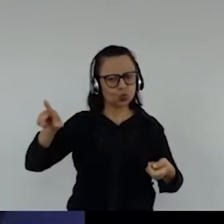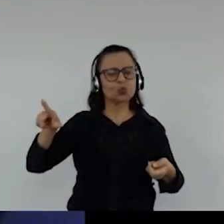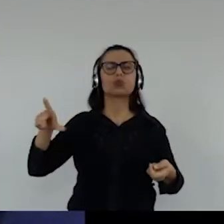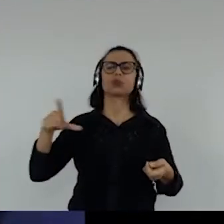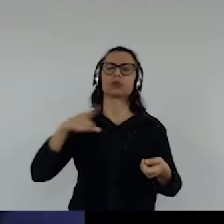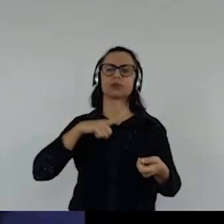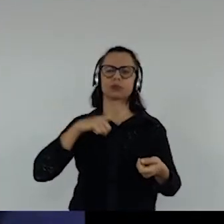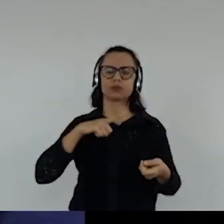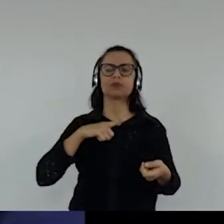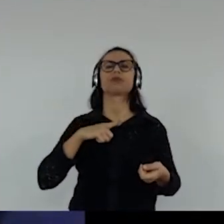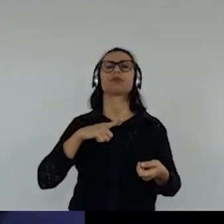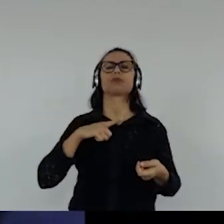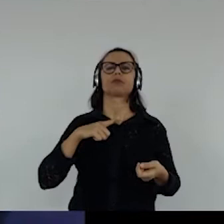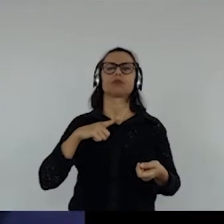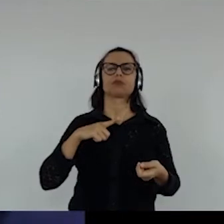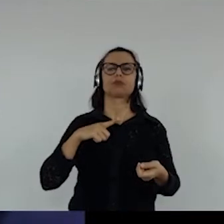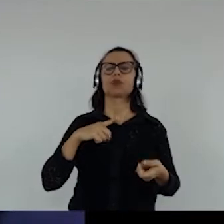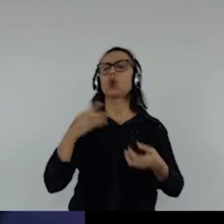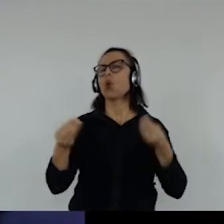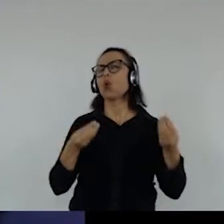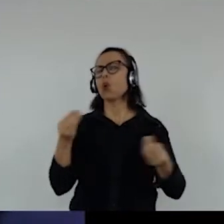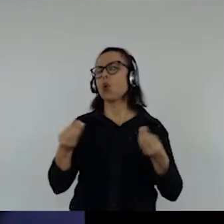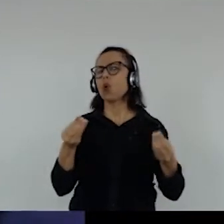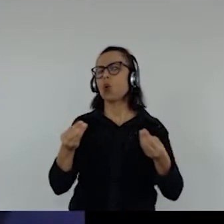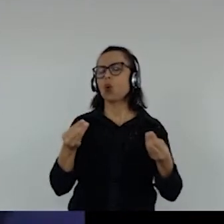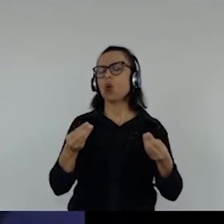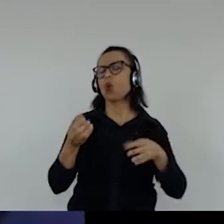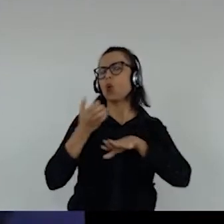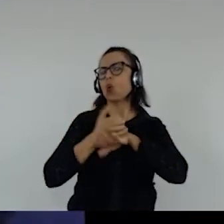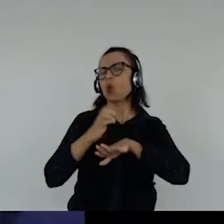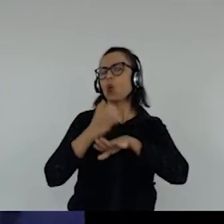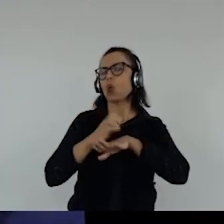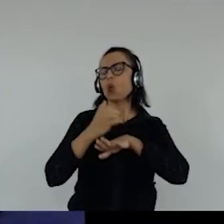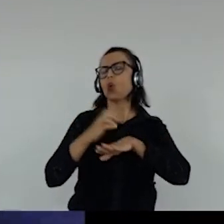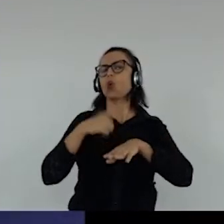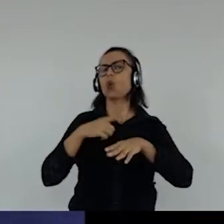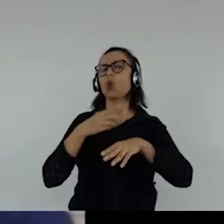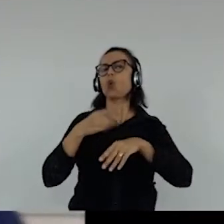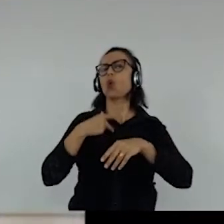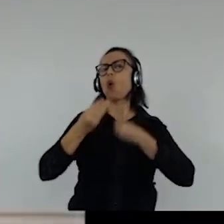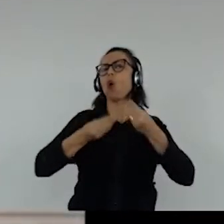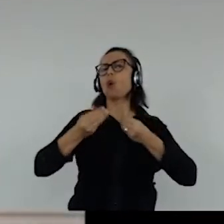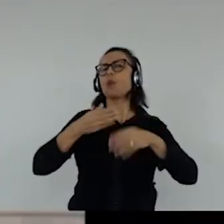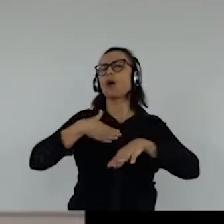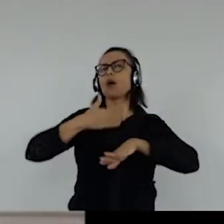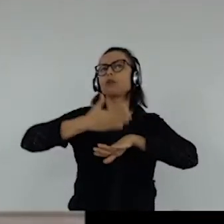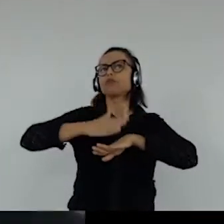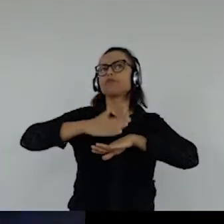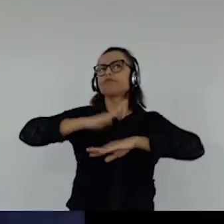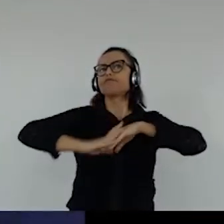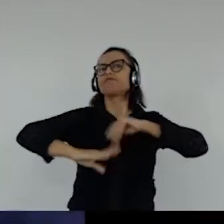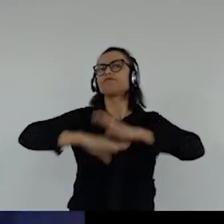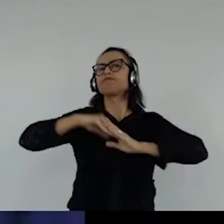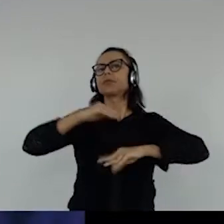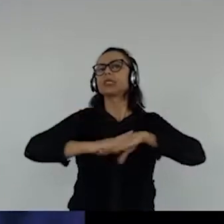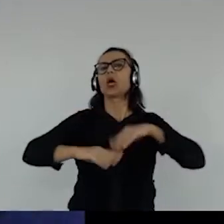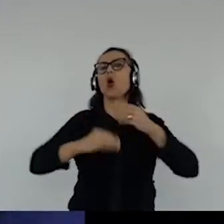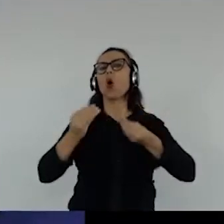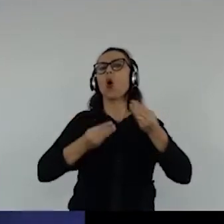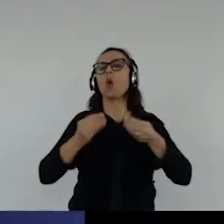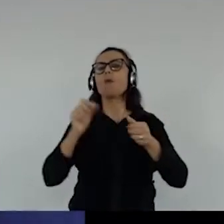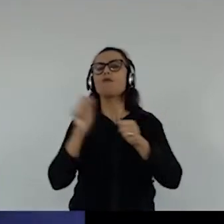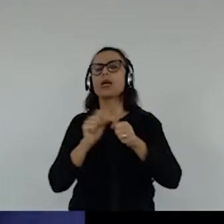situação haveria. Como seria exercível esse direito a negociar? Poderíamos ingressar com uma ação para a